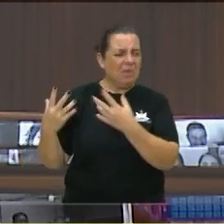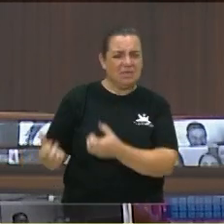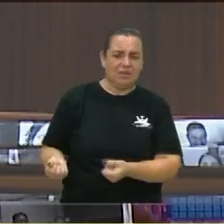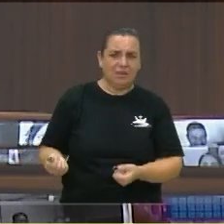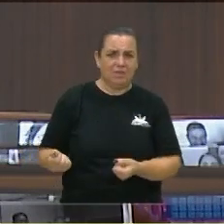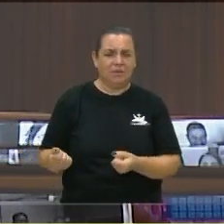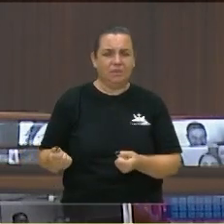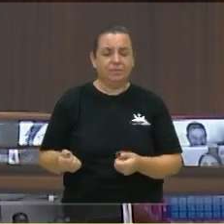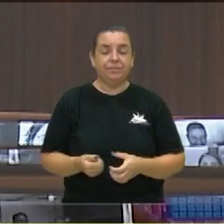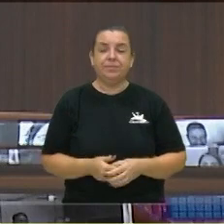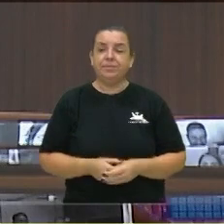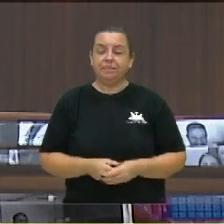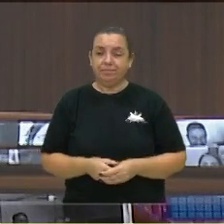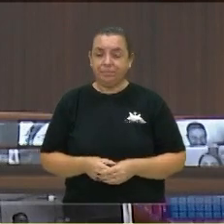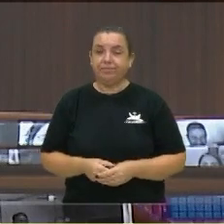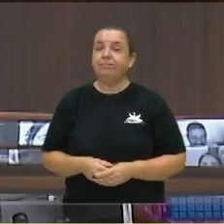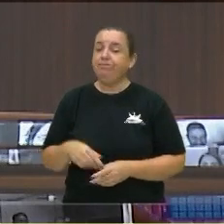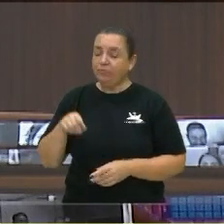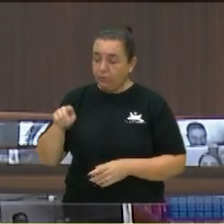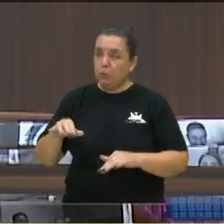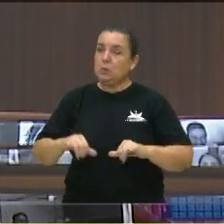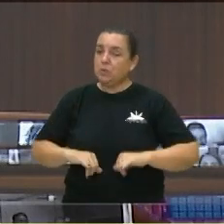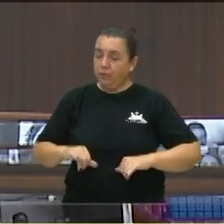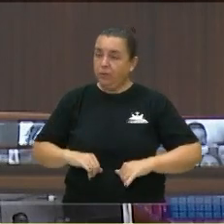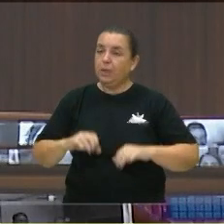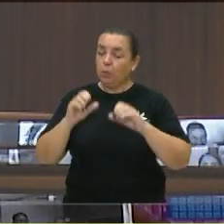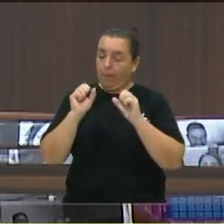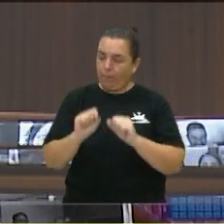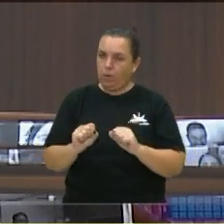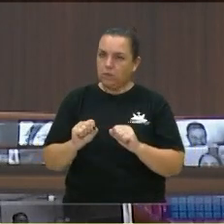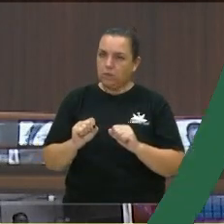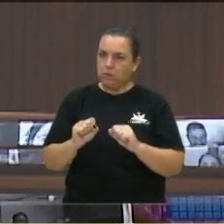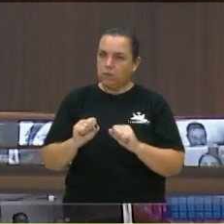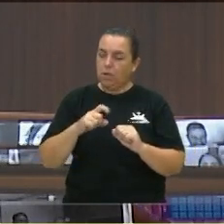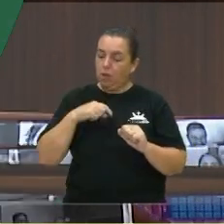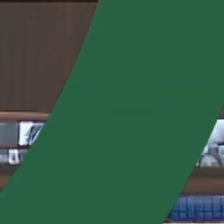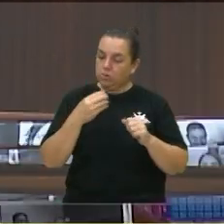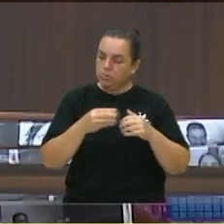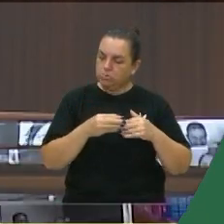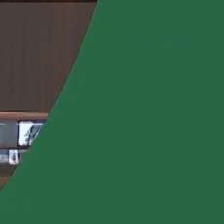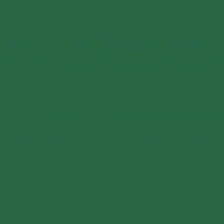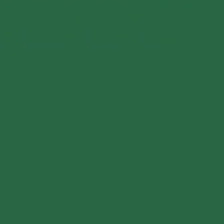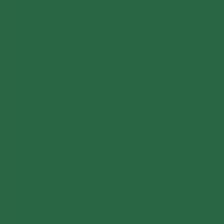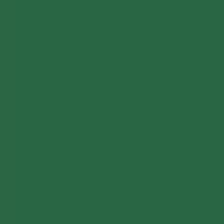ele pode nos levar à maturidade da fé.